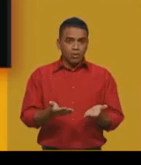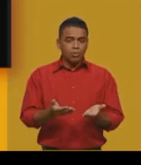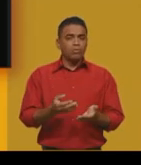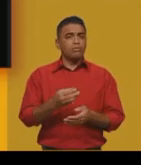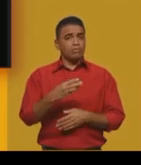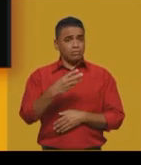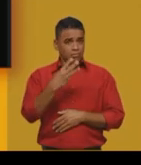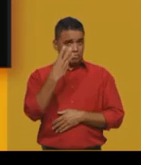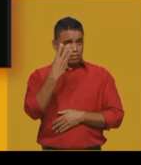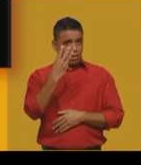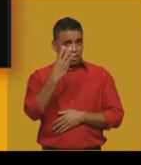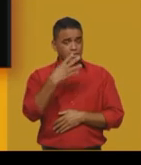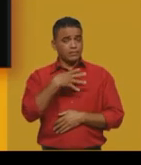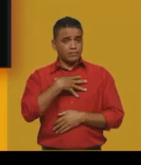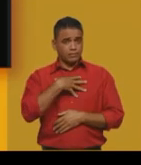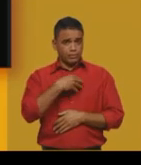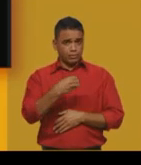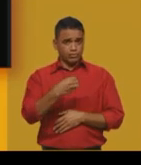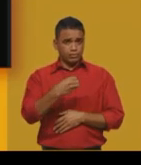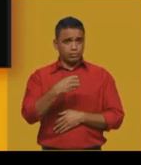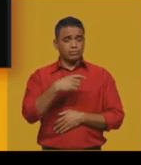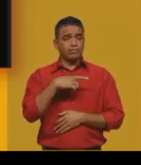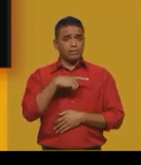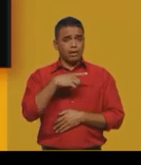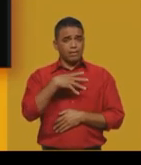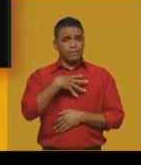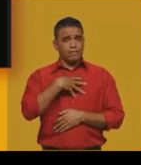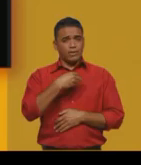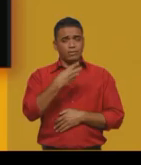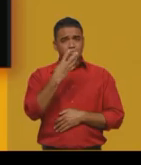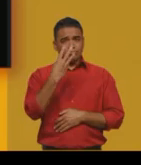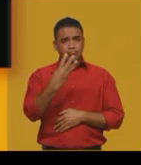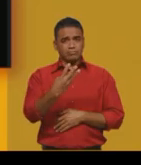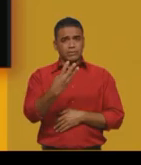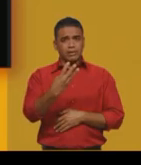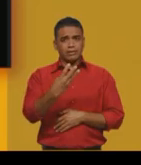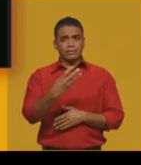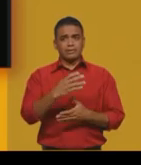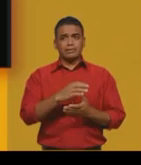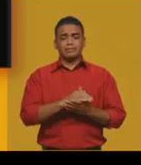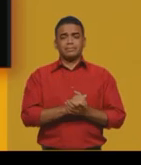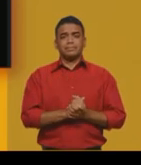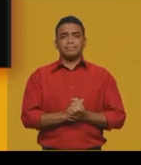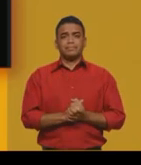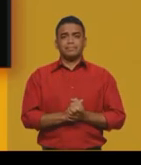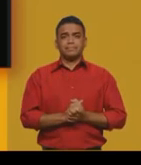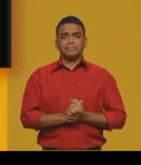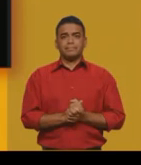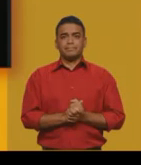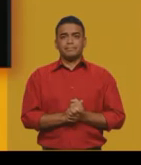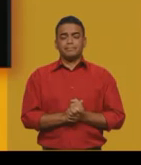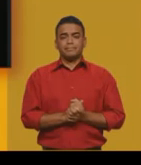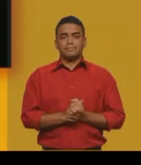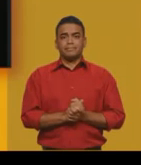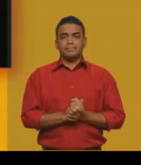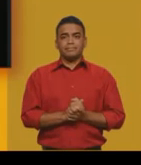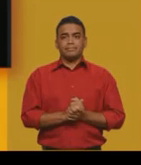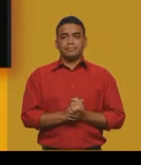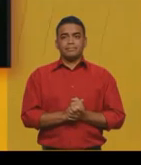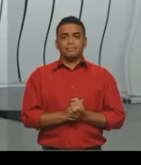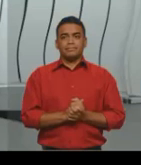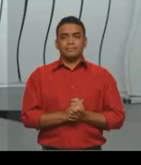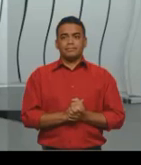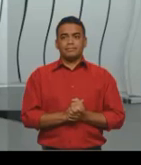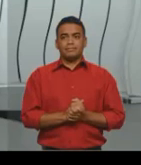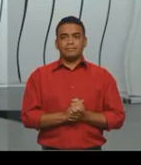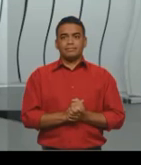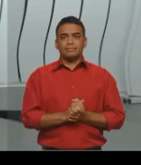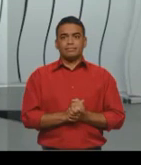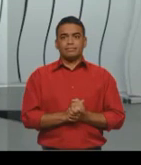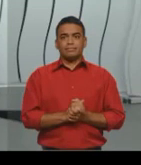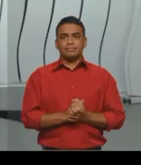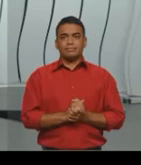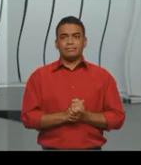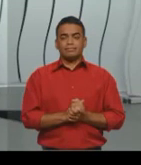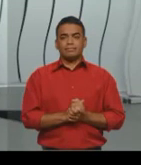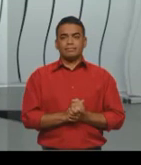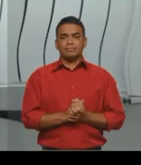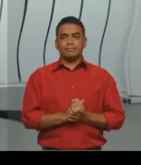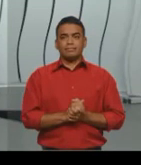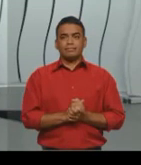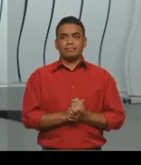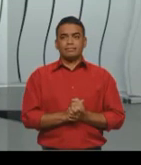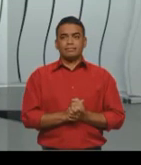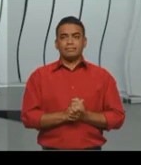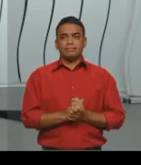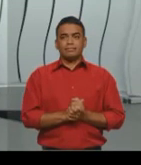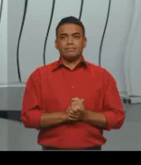3 filhos, né? Hamlet later died of unknown cause at the age of 11. Então, morreu mais tarde,